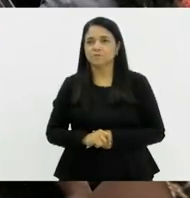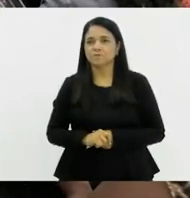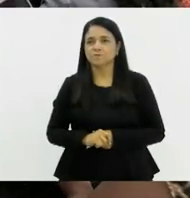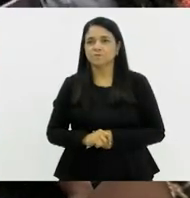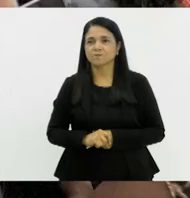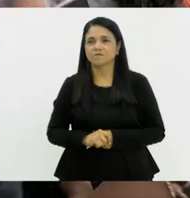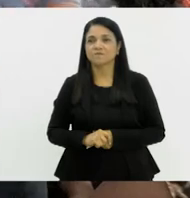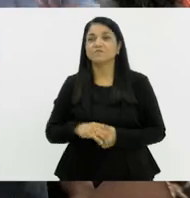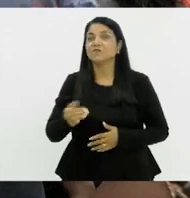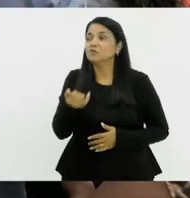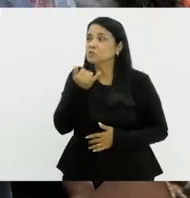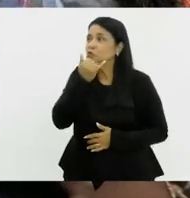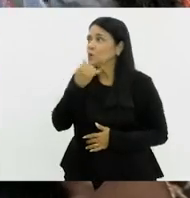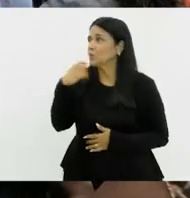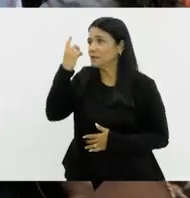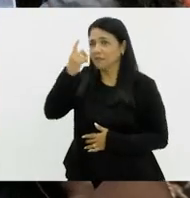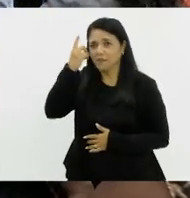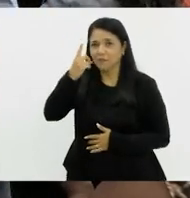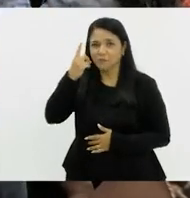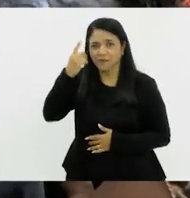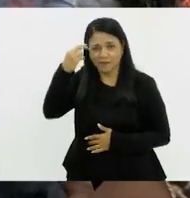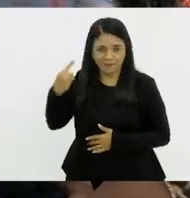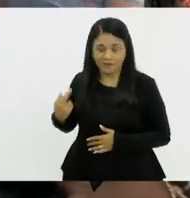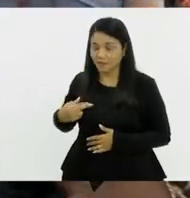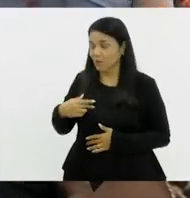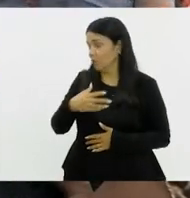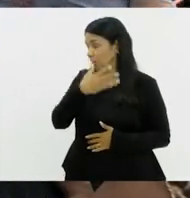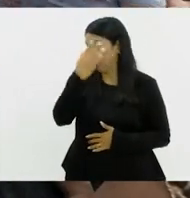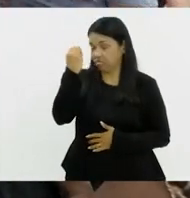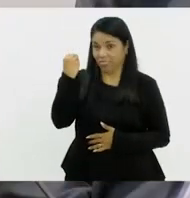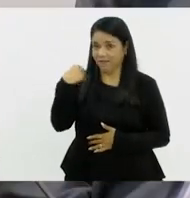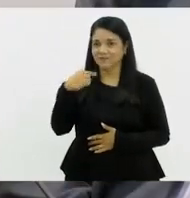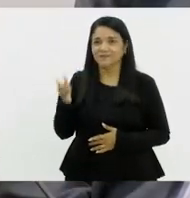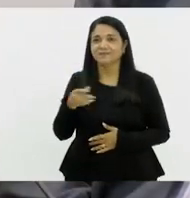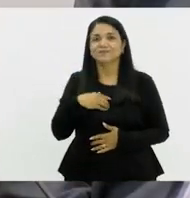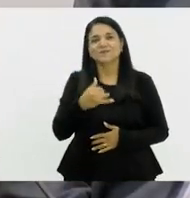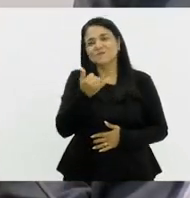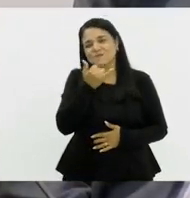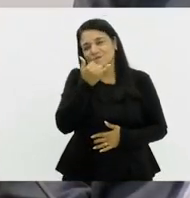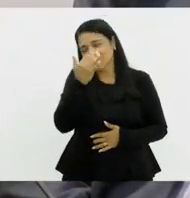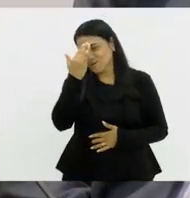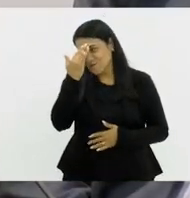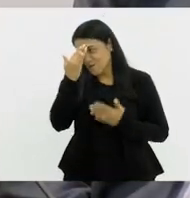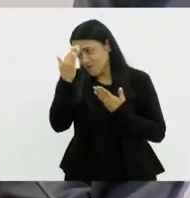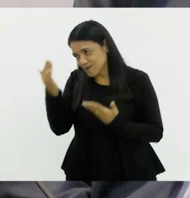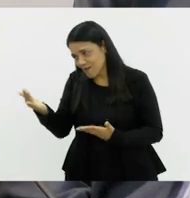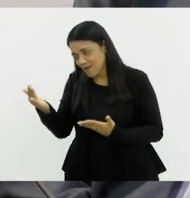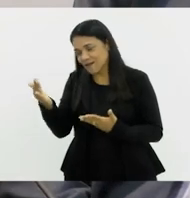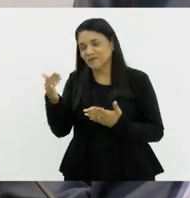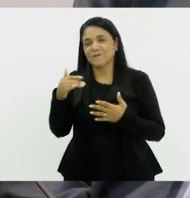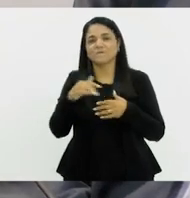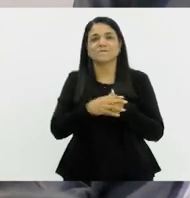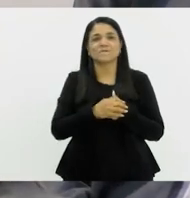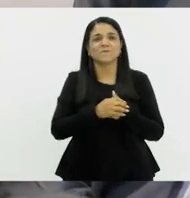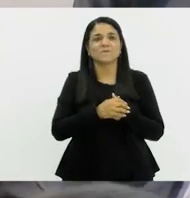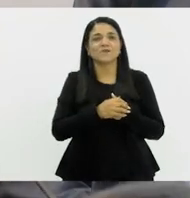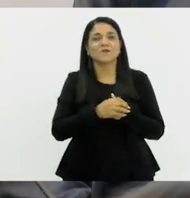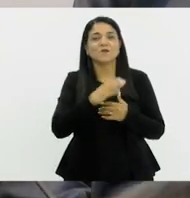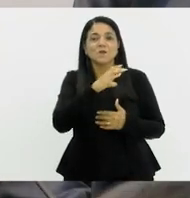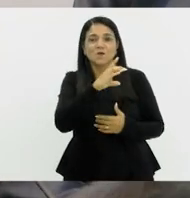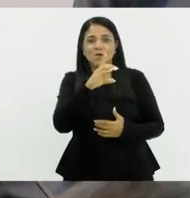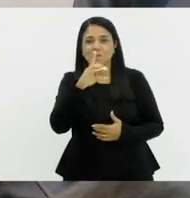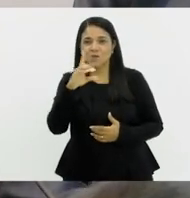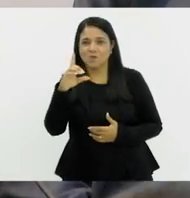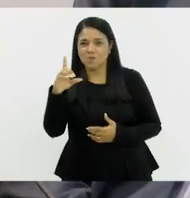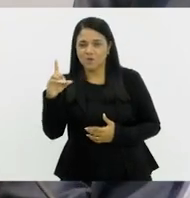Deputada Renata, desculpa, saí do ar aqui. Imagina. Desculpa. Muito obrigada, nossa presidenta, né, coordenadora